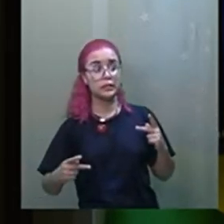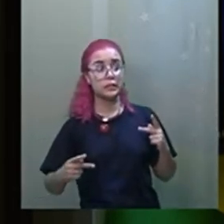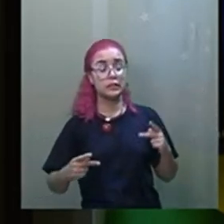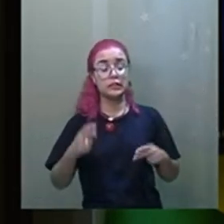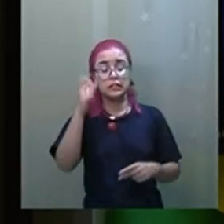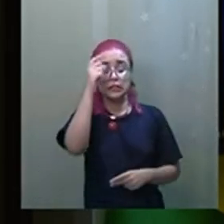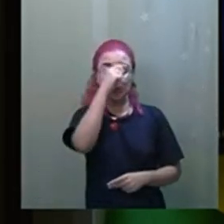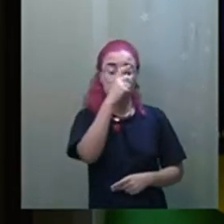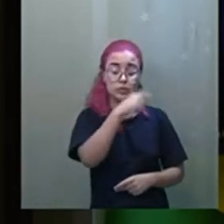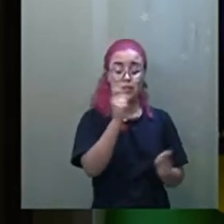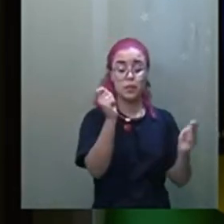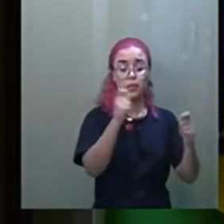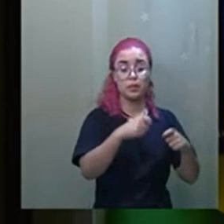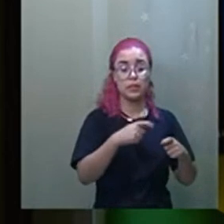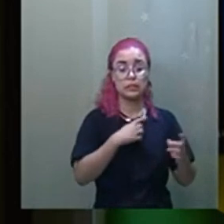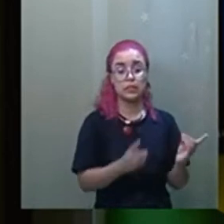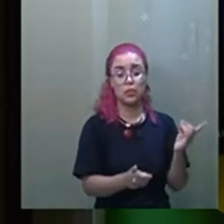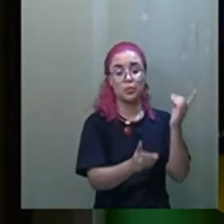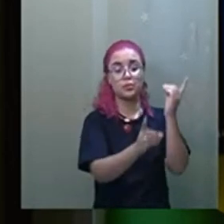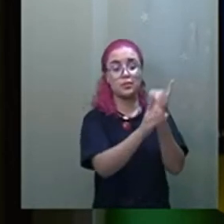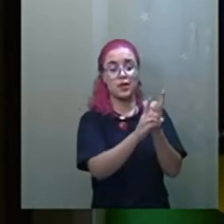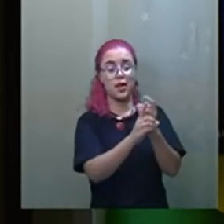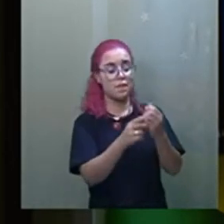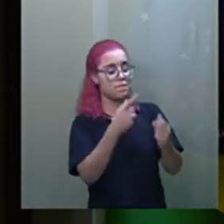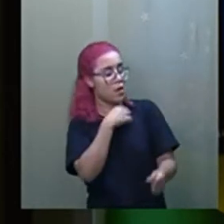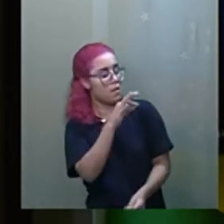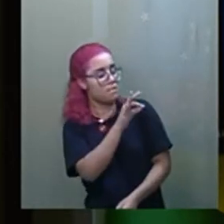de eficácia. Isso é óbvio.